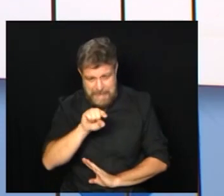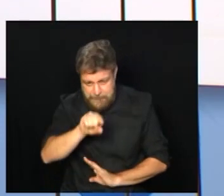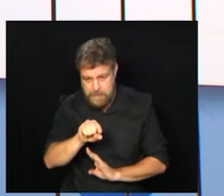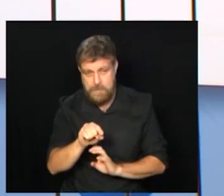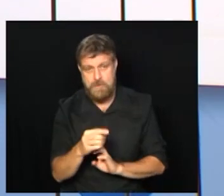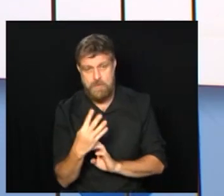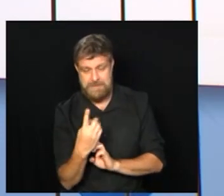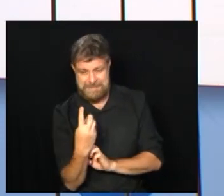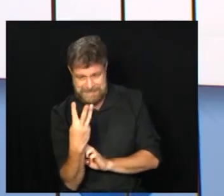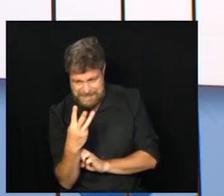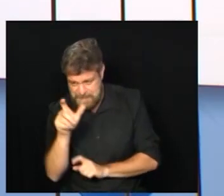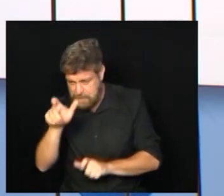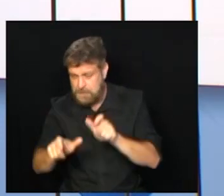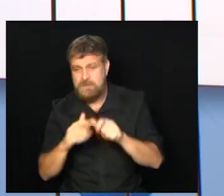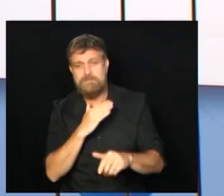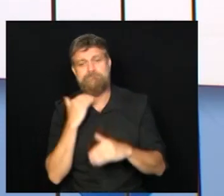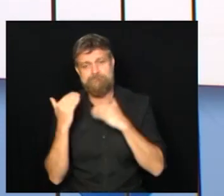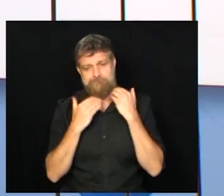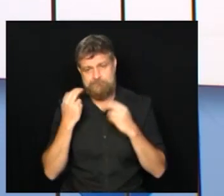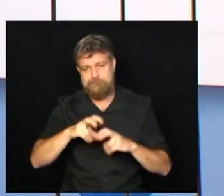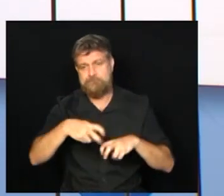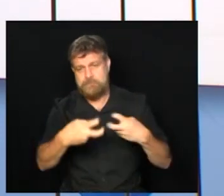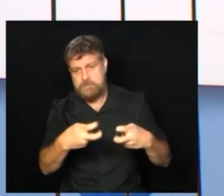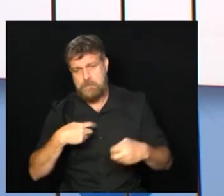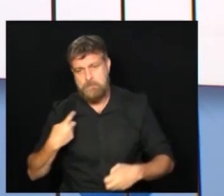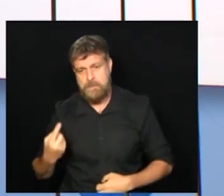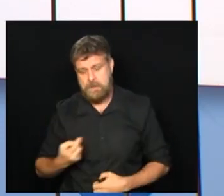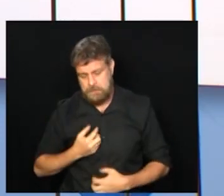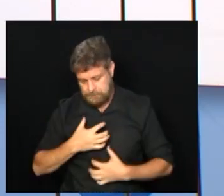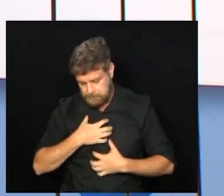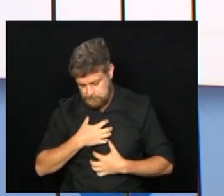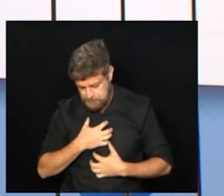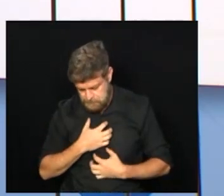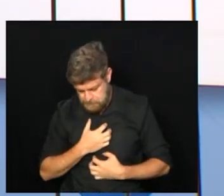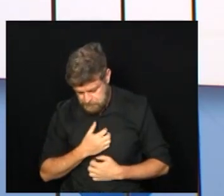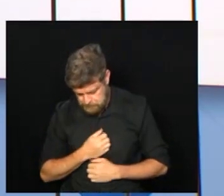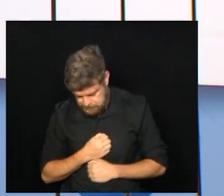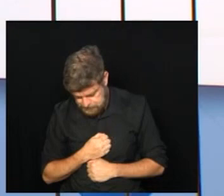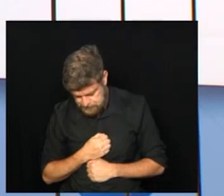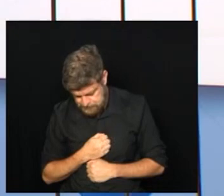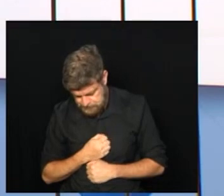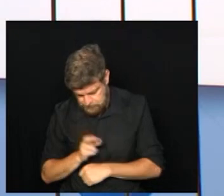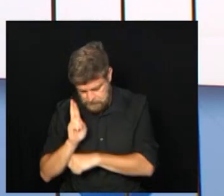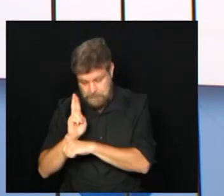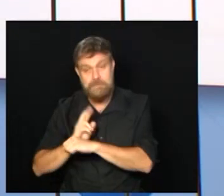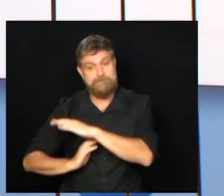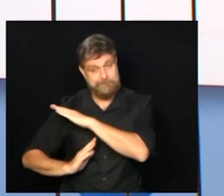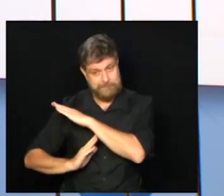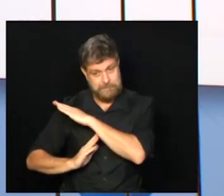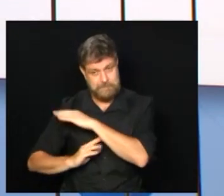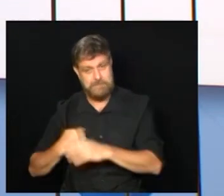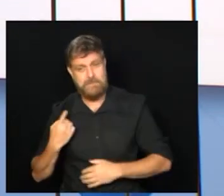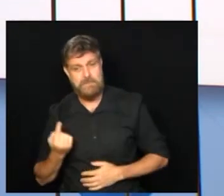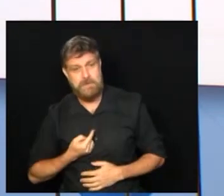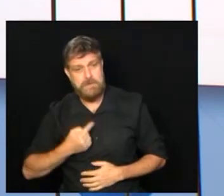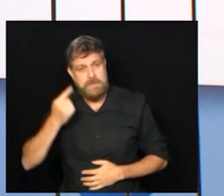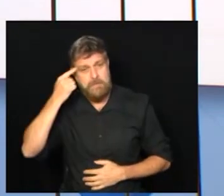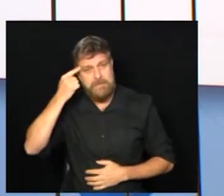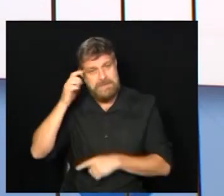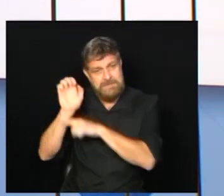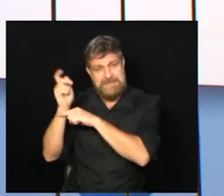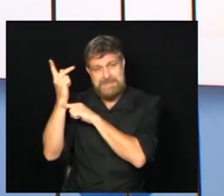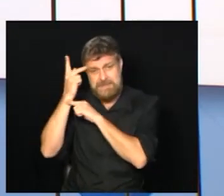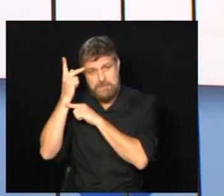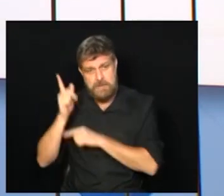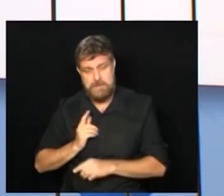580.413 vítimas fatais da doença e ficam aqui as condolências da TV Câmara Campinas. Quando a gente fala no estado de São Paulo,